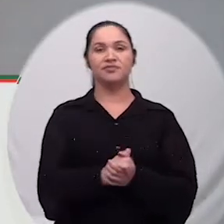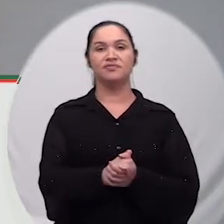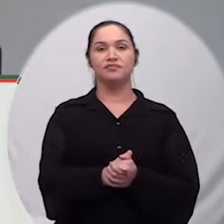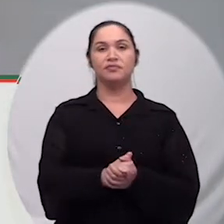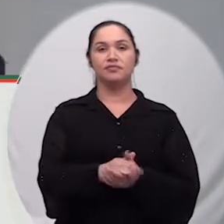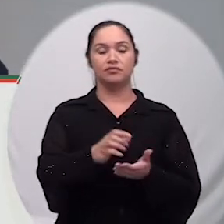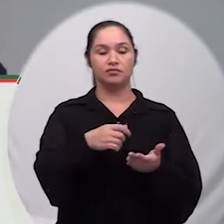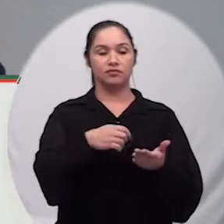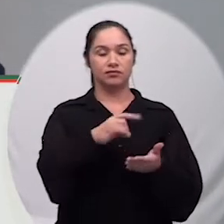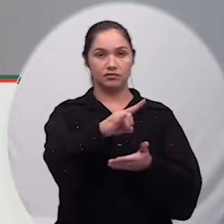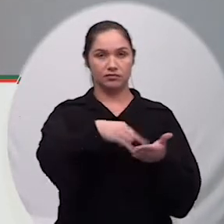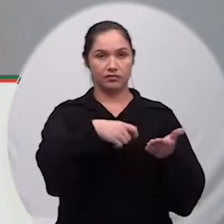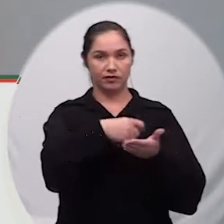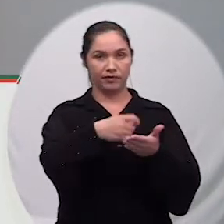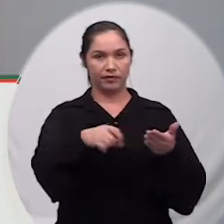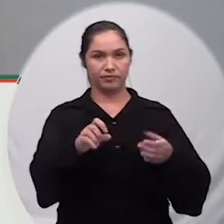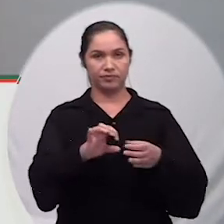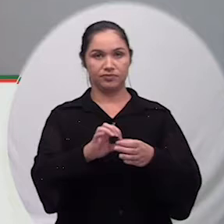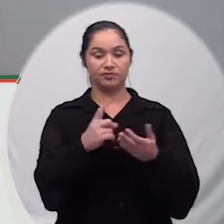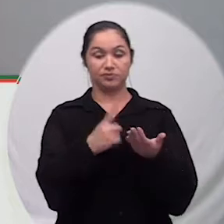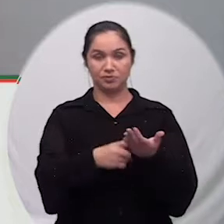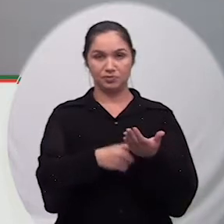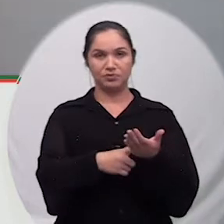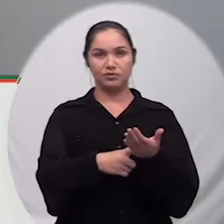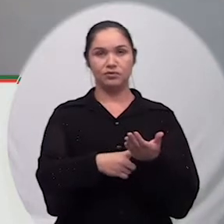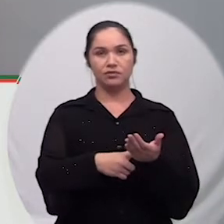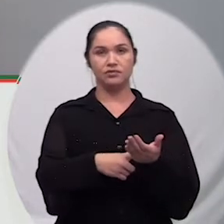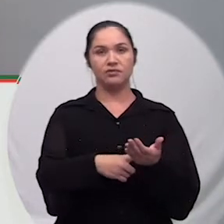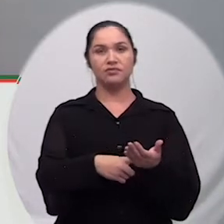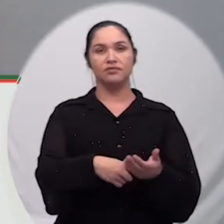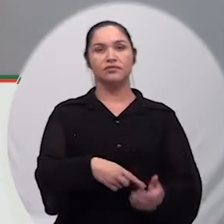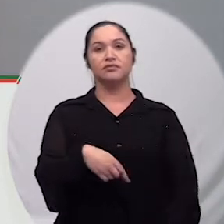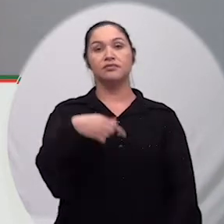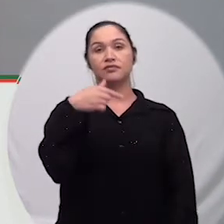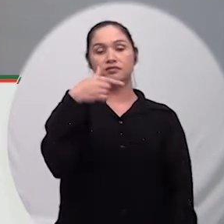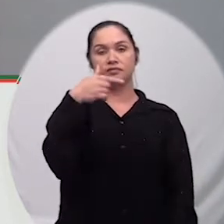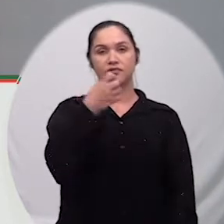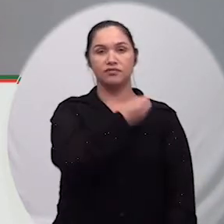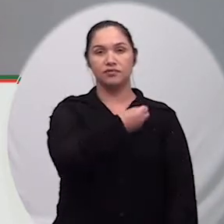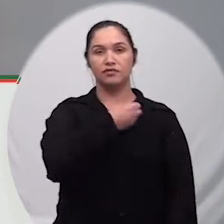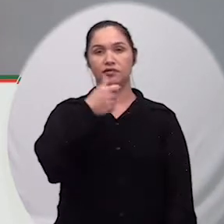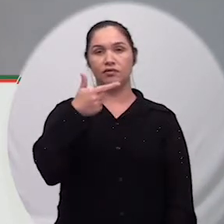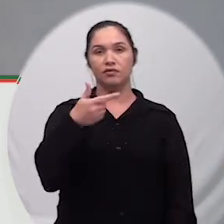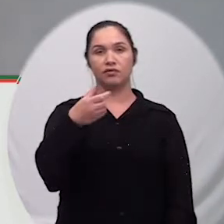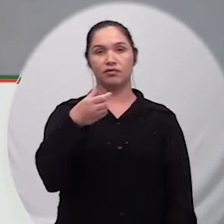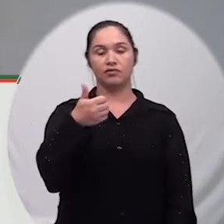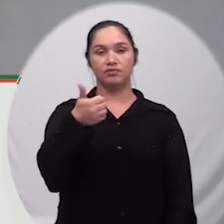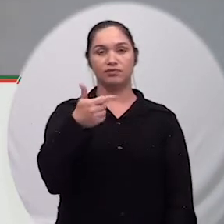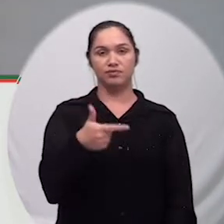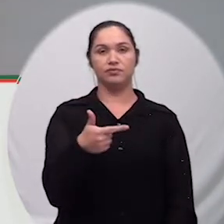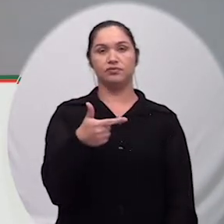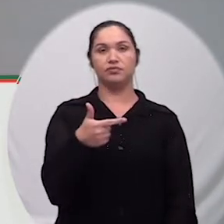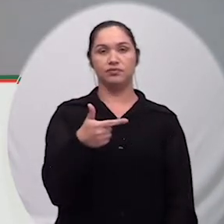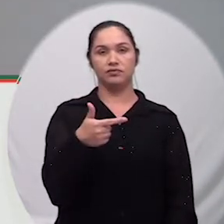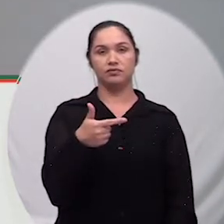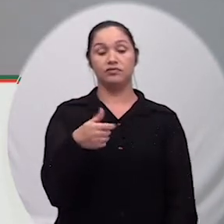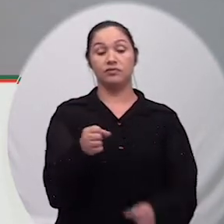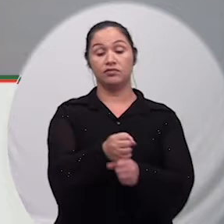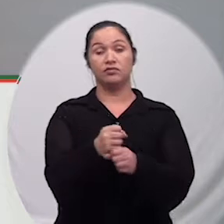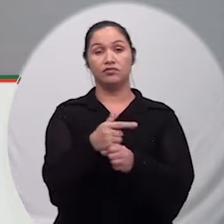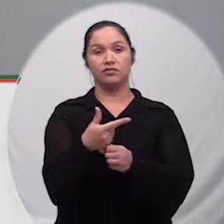contrato 219/18, que foi um pregão, o número 212/18, assinado dia 4 de setembro de 2018, e vigente